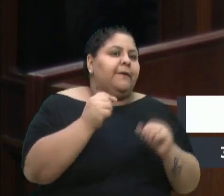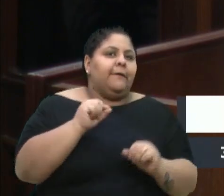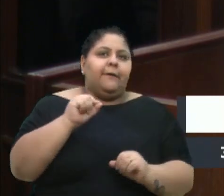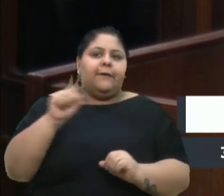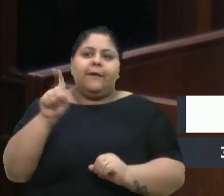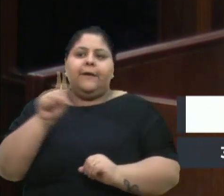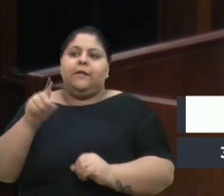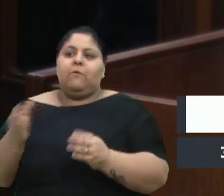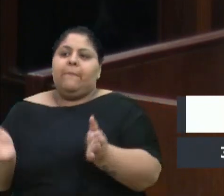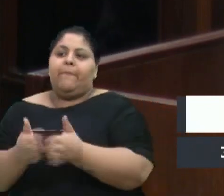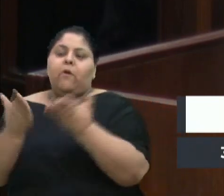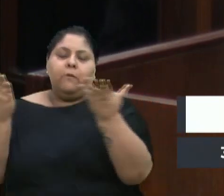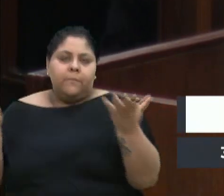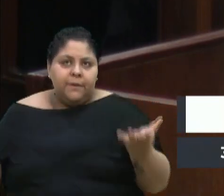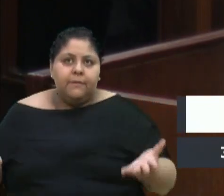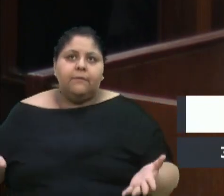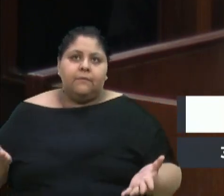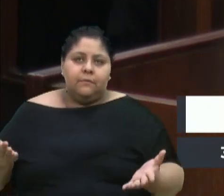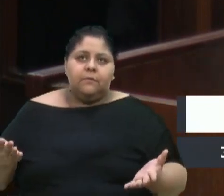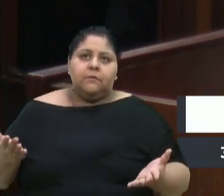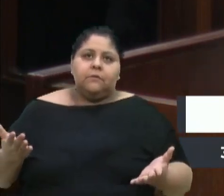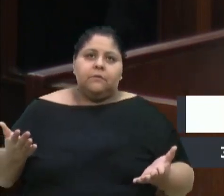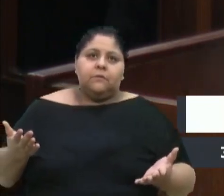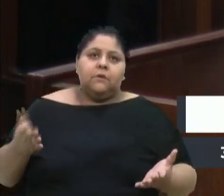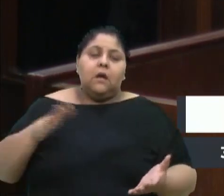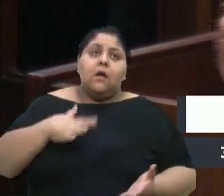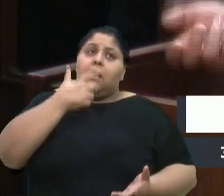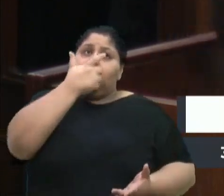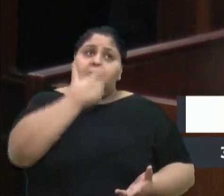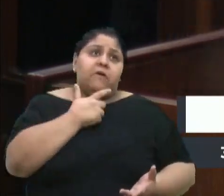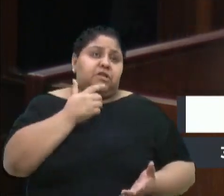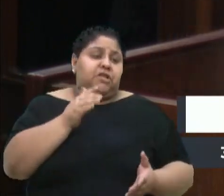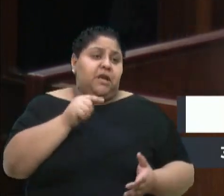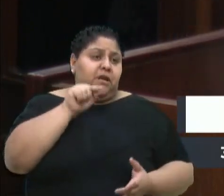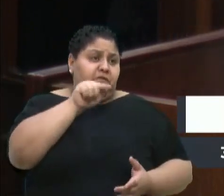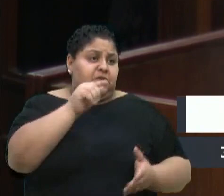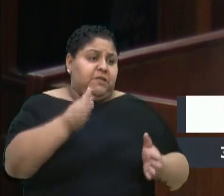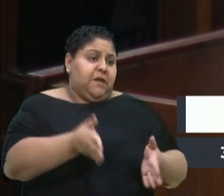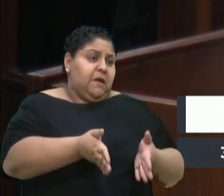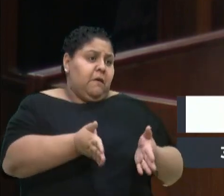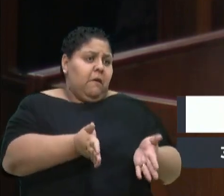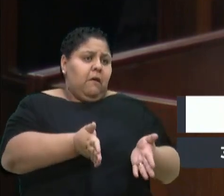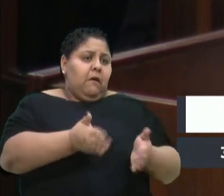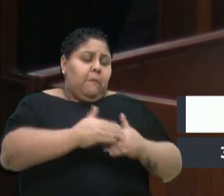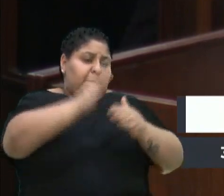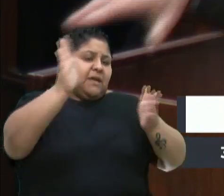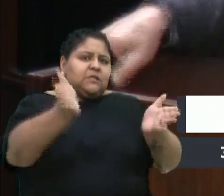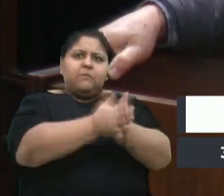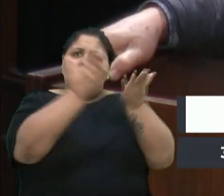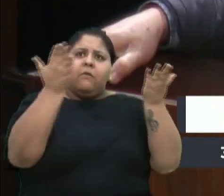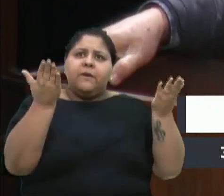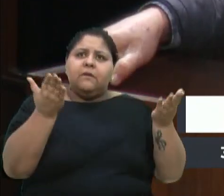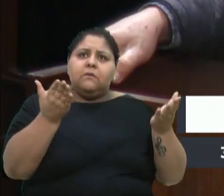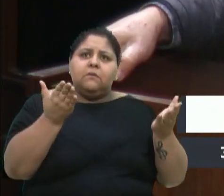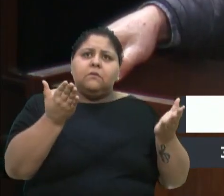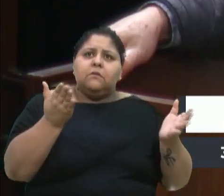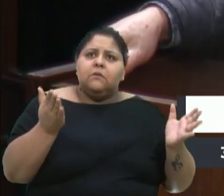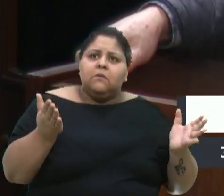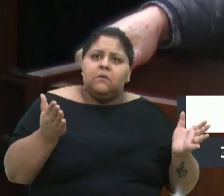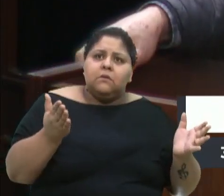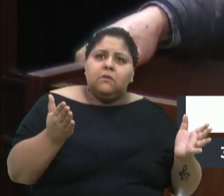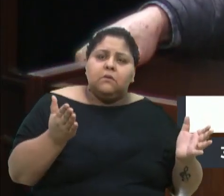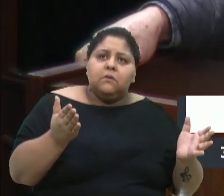colegas? Nenhum. Ah, eu achei que tu é mais pobre, eu achei que tu é menos. Nem justo é se meter na vida das